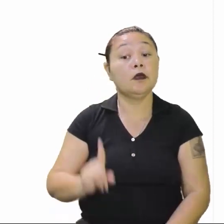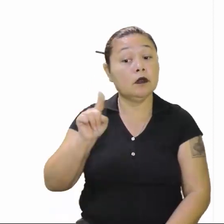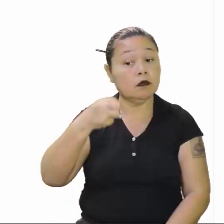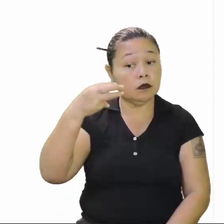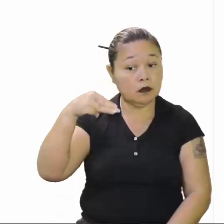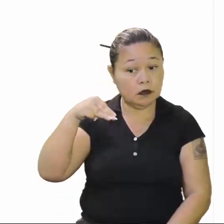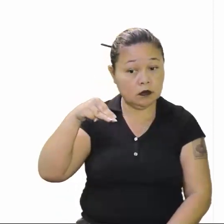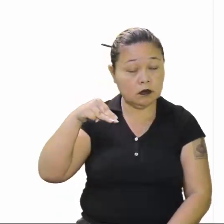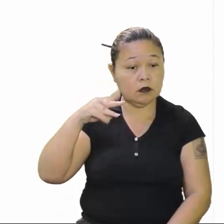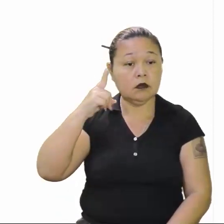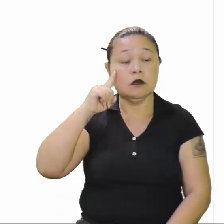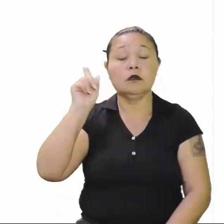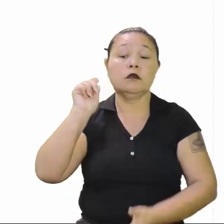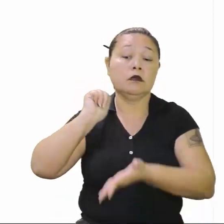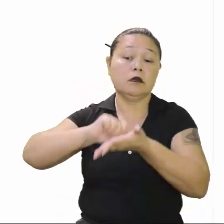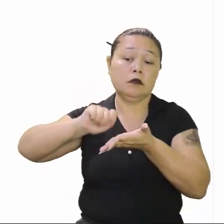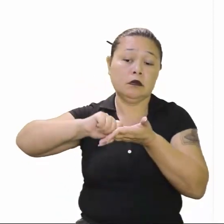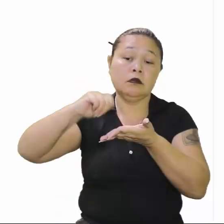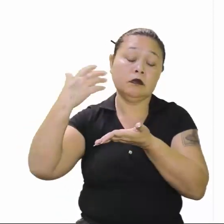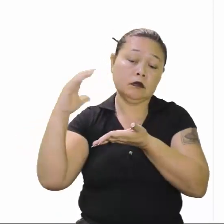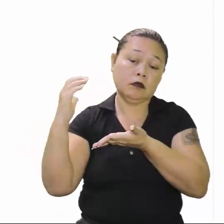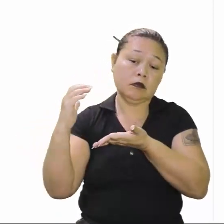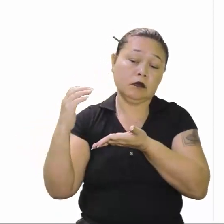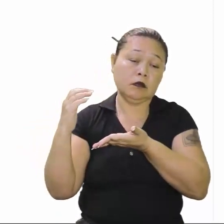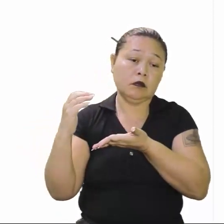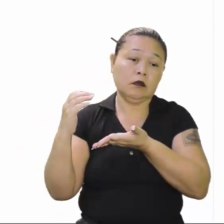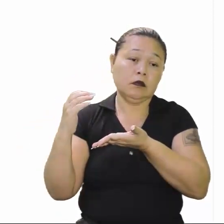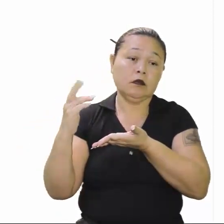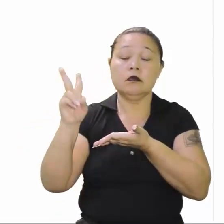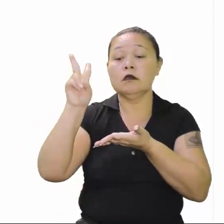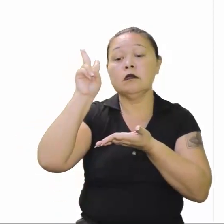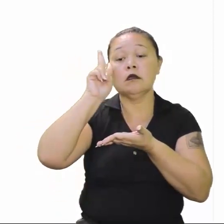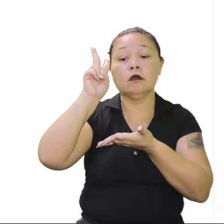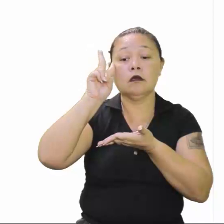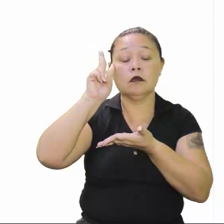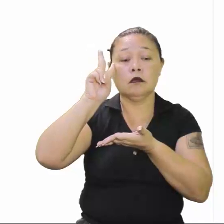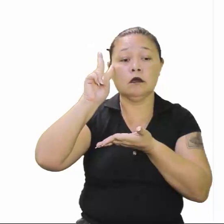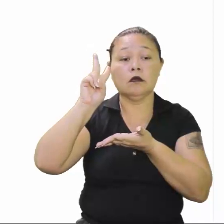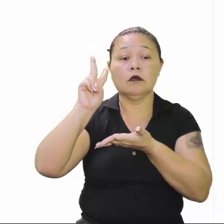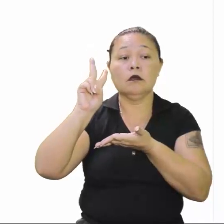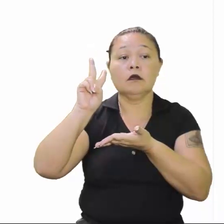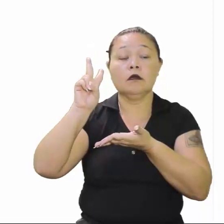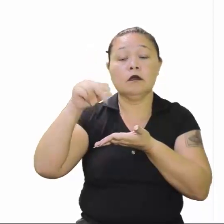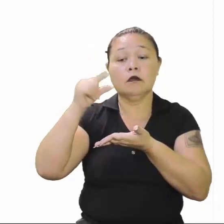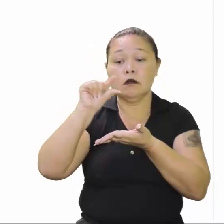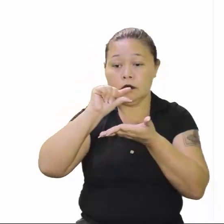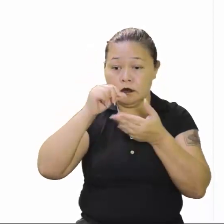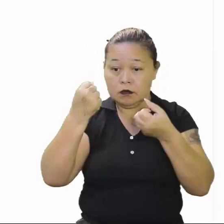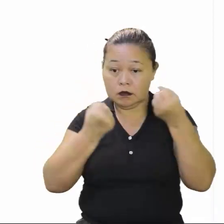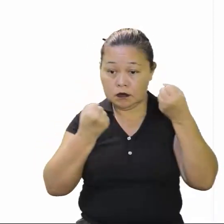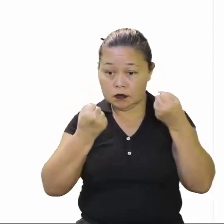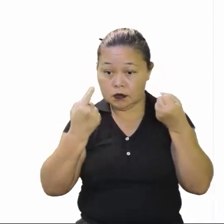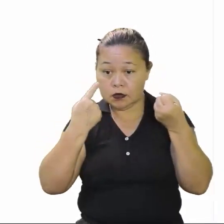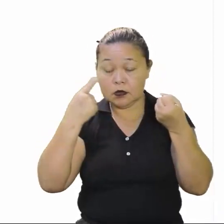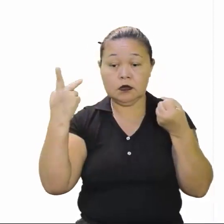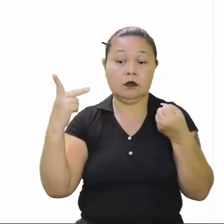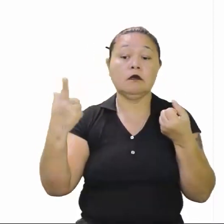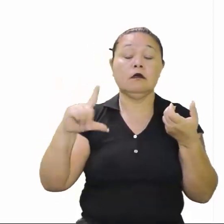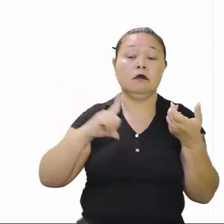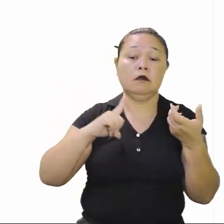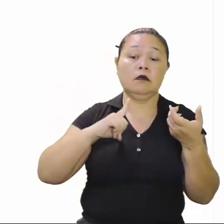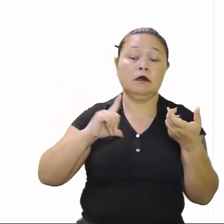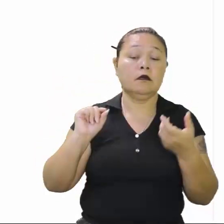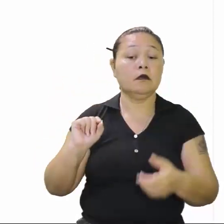viram sobre a notação científica e lembrando que a miniatura do carro, ele tem o